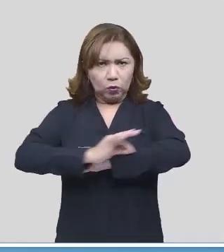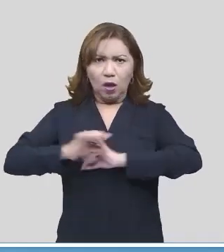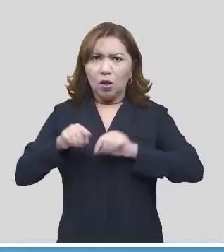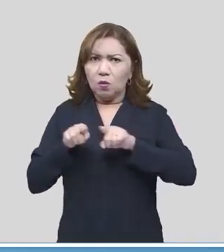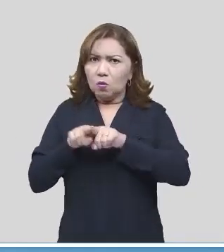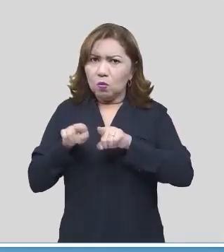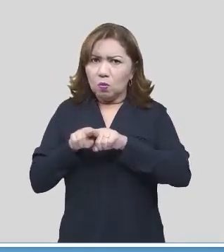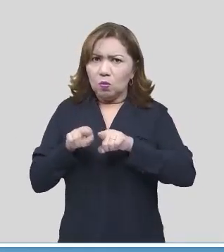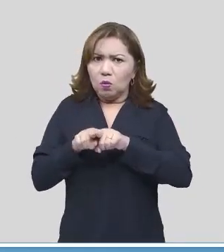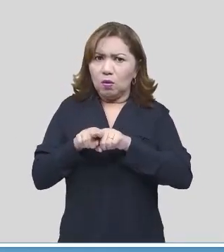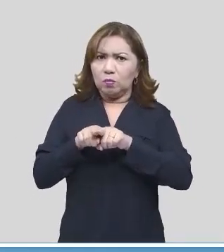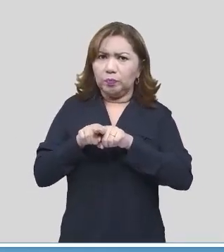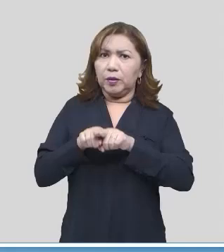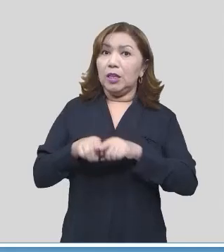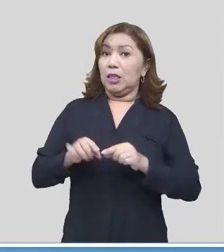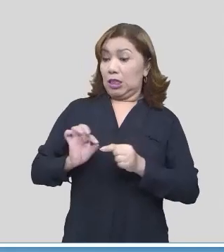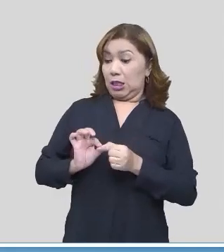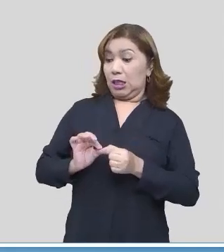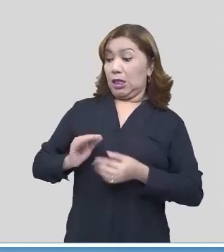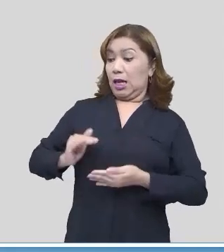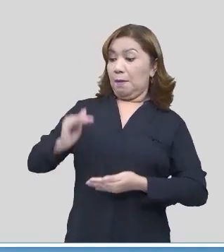coisa que tamanho.